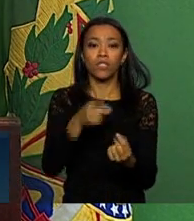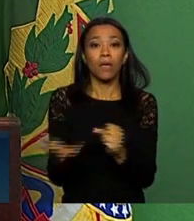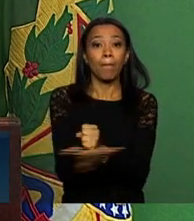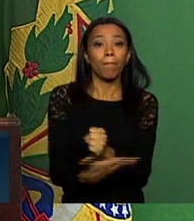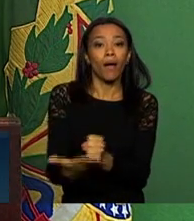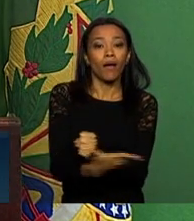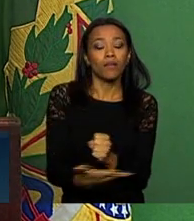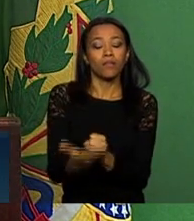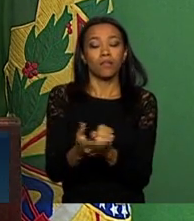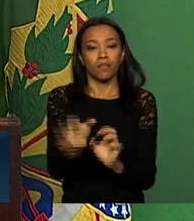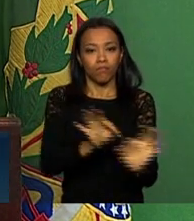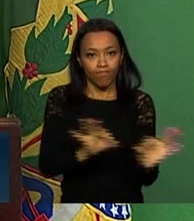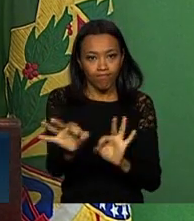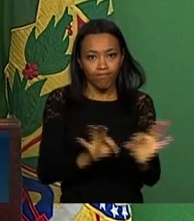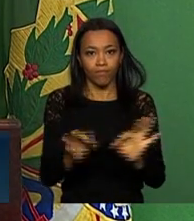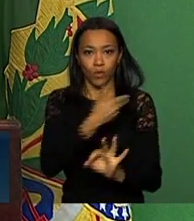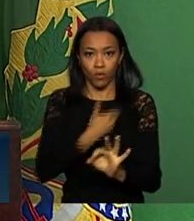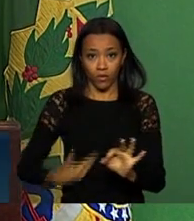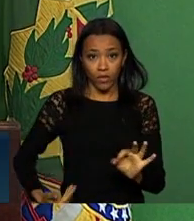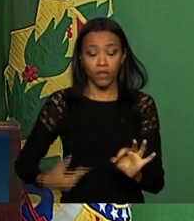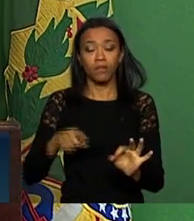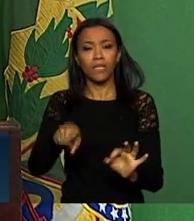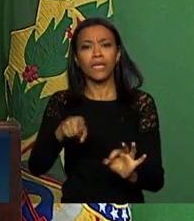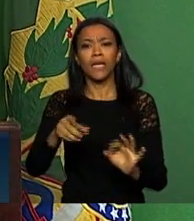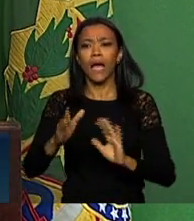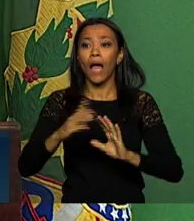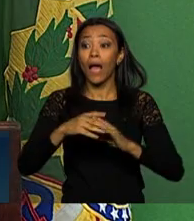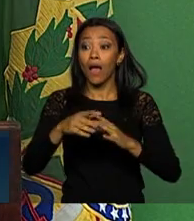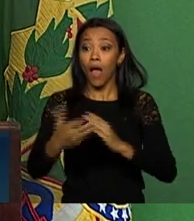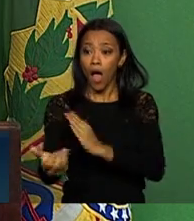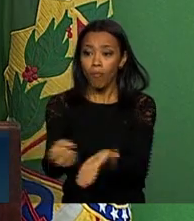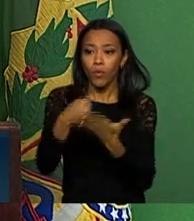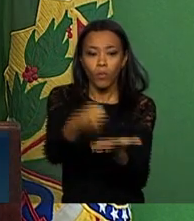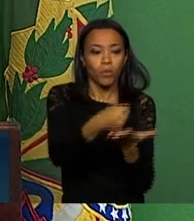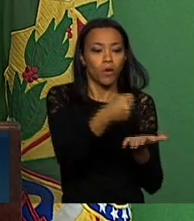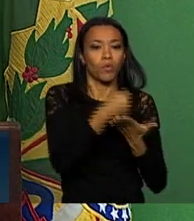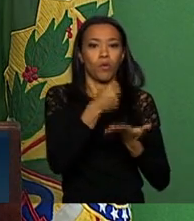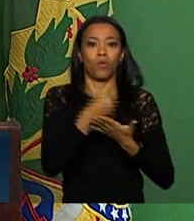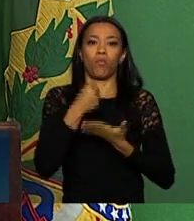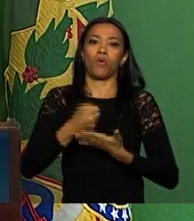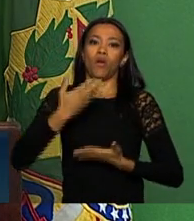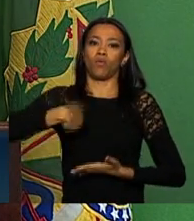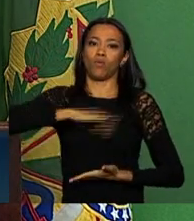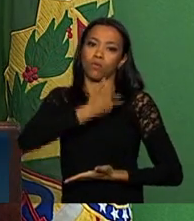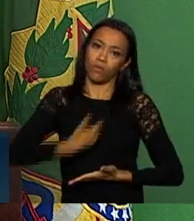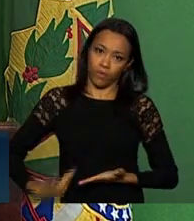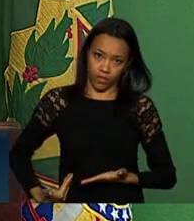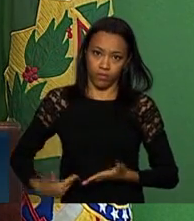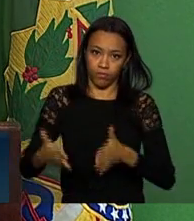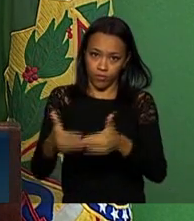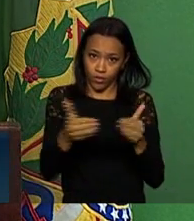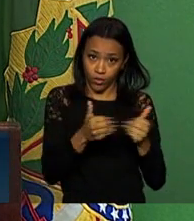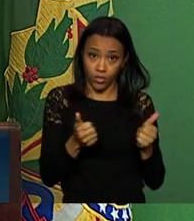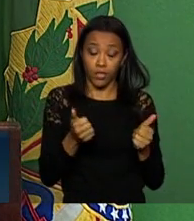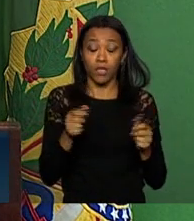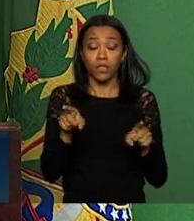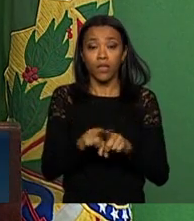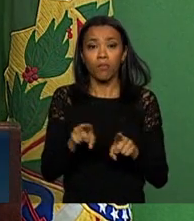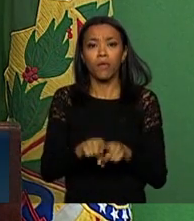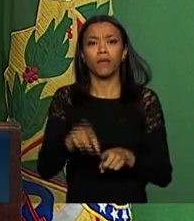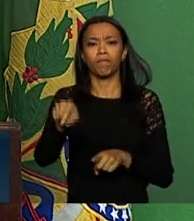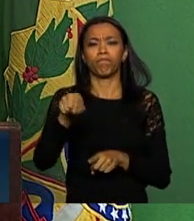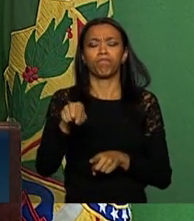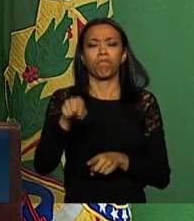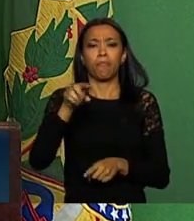buscando uma maioria que amplie Nossa governabilidade ao alterar alguns dos dirigentes